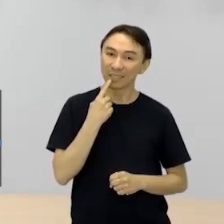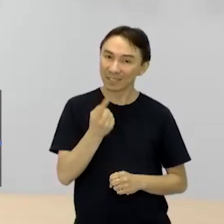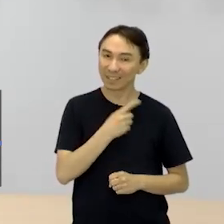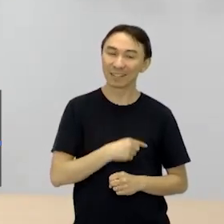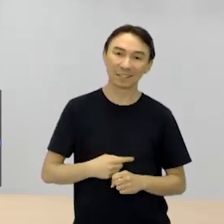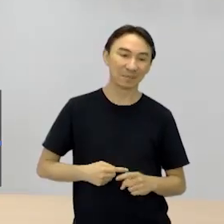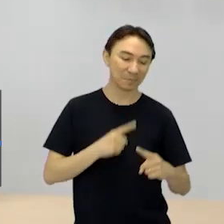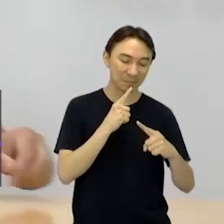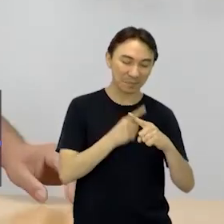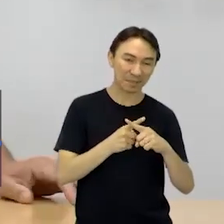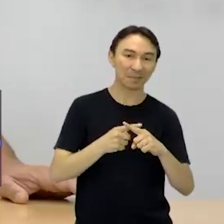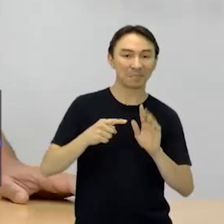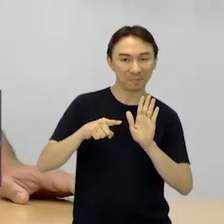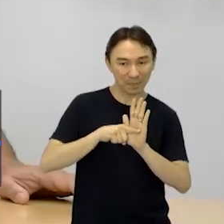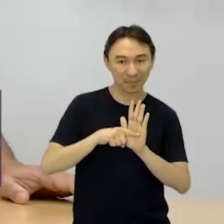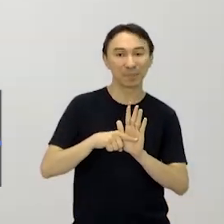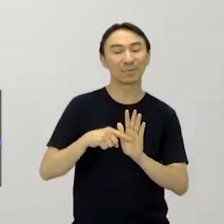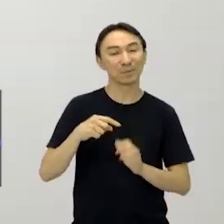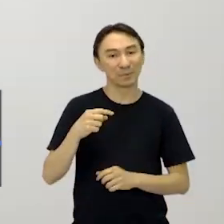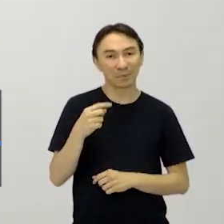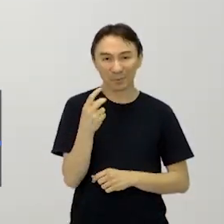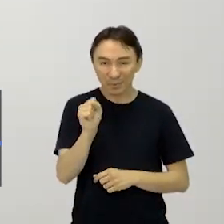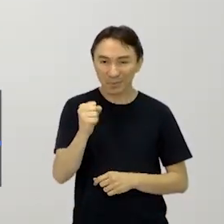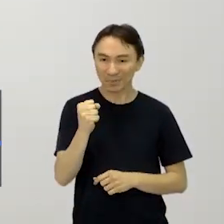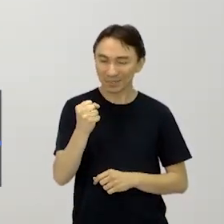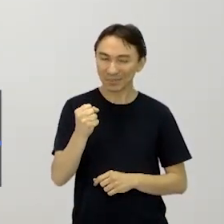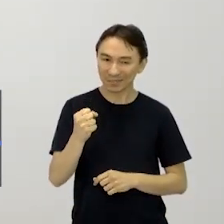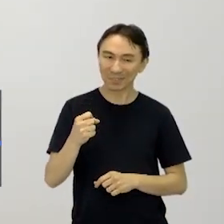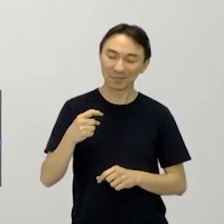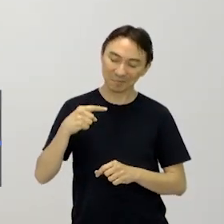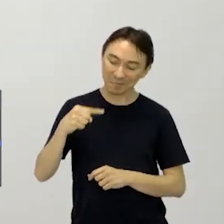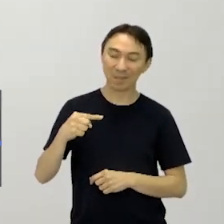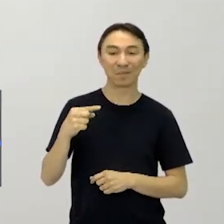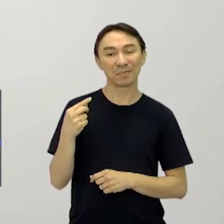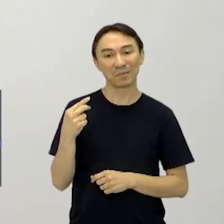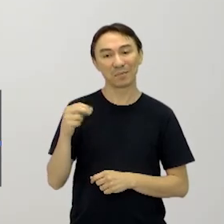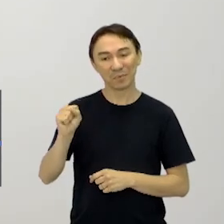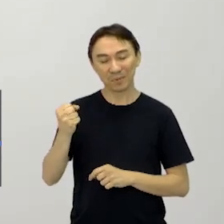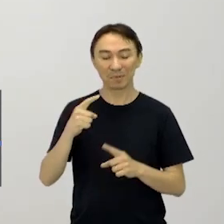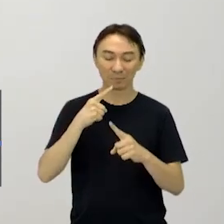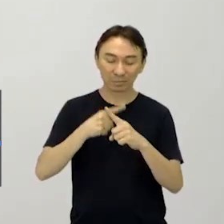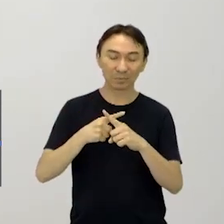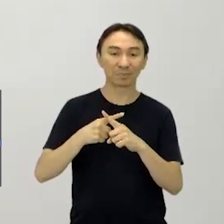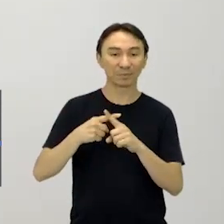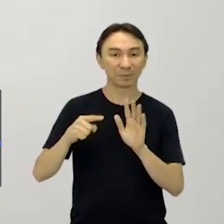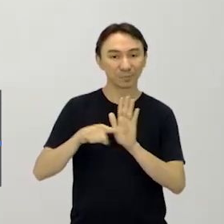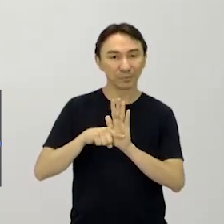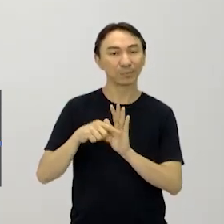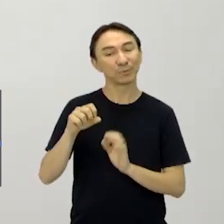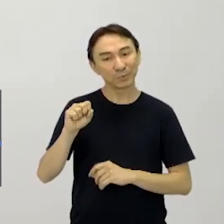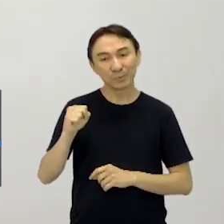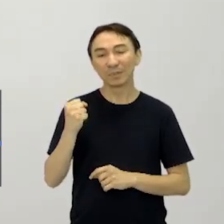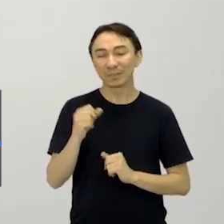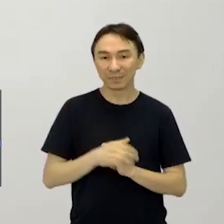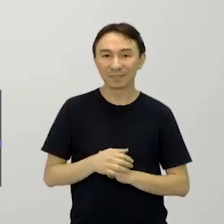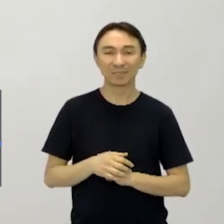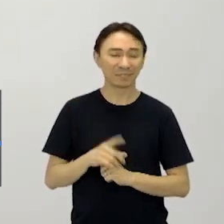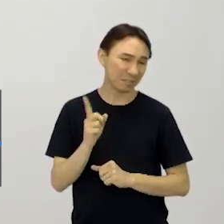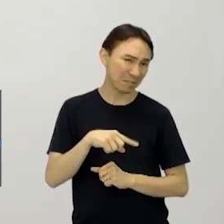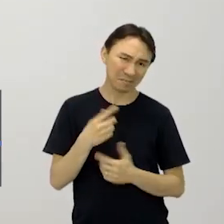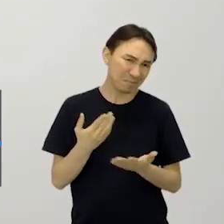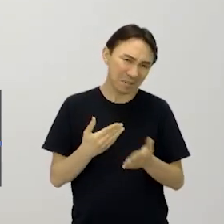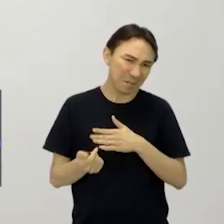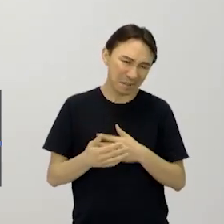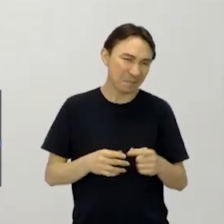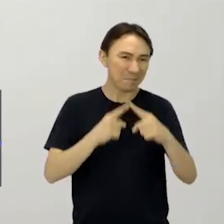8 a posição. Muito bom. Muito bom, muito bom. Então, qualquer tabuadinha, né, dos múltiplos, ela serve como uma sequência Sim. não recursiva, depende